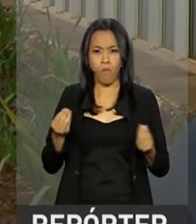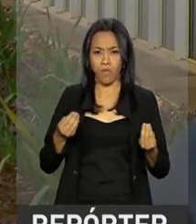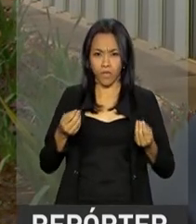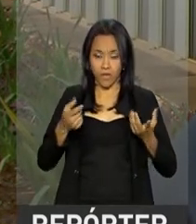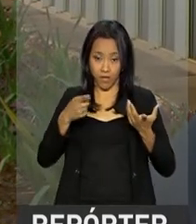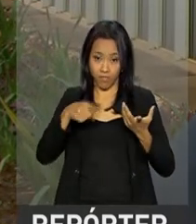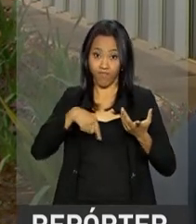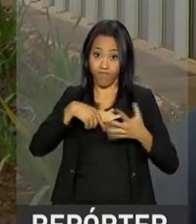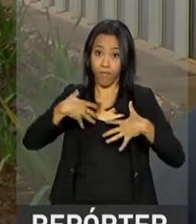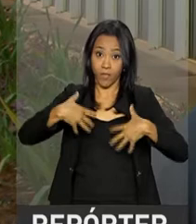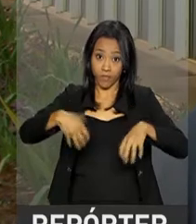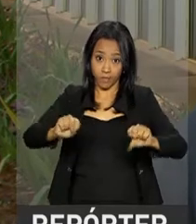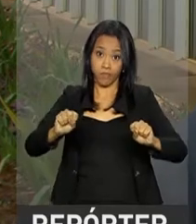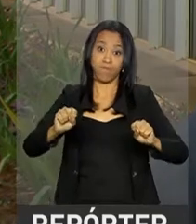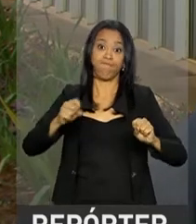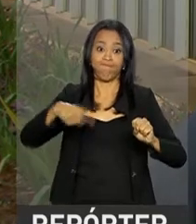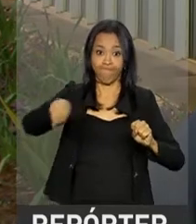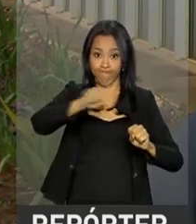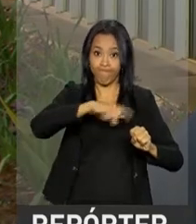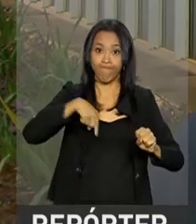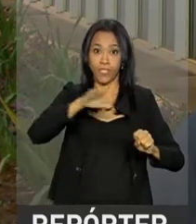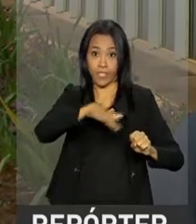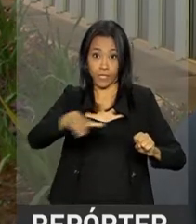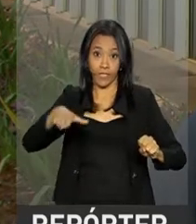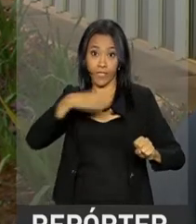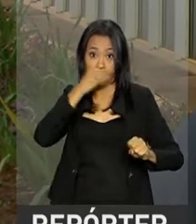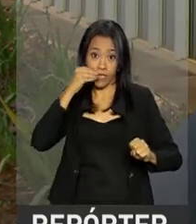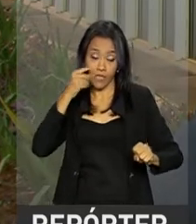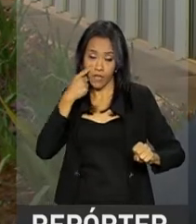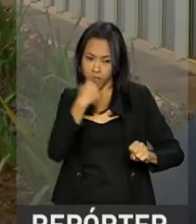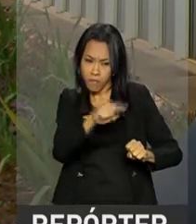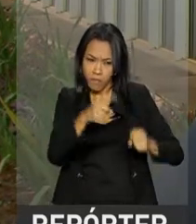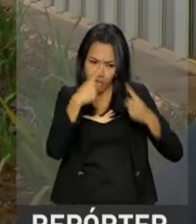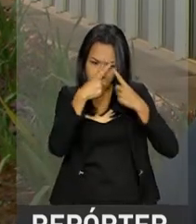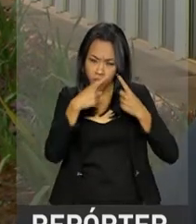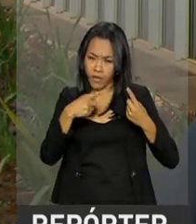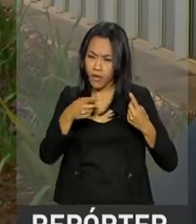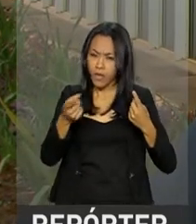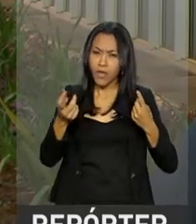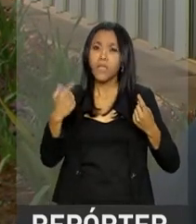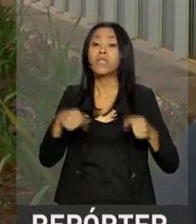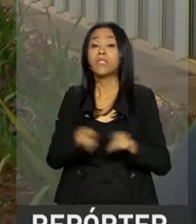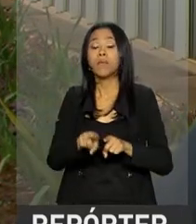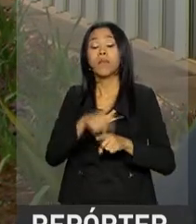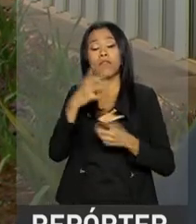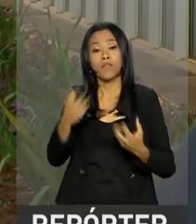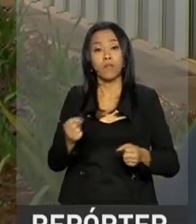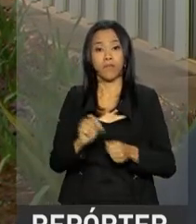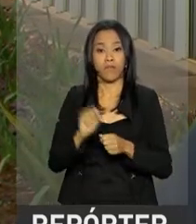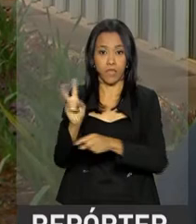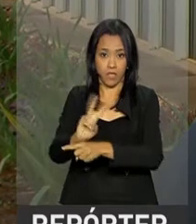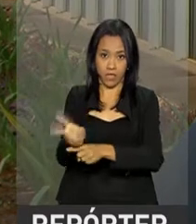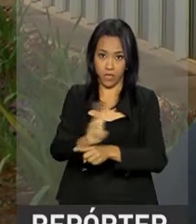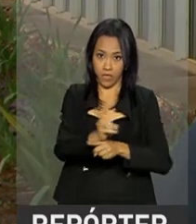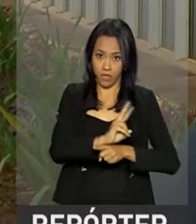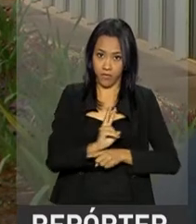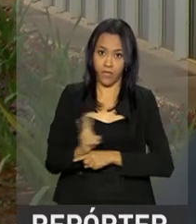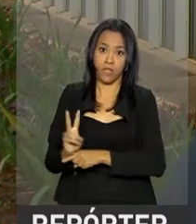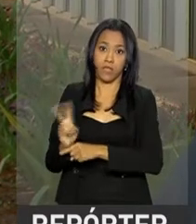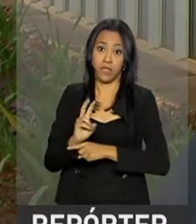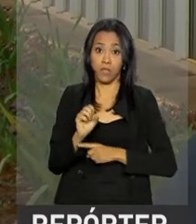visitaremos os pontes fazemos a verificação dessa vulnerabilidade e também faremos a fiscalização para ver se a exploração efetiva